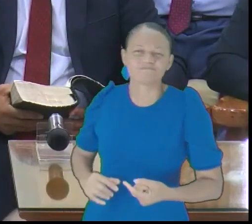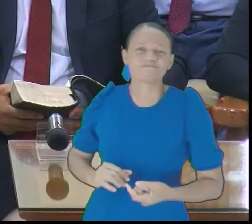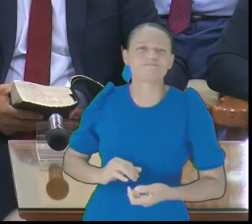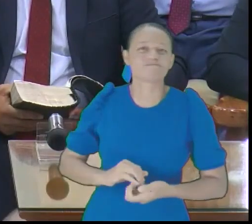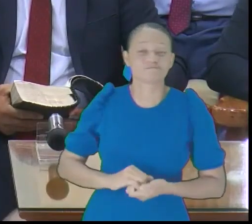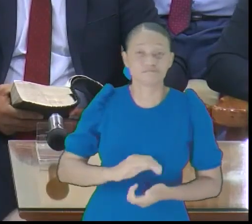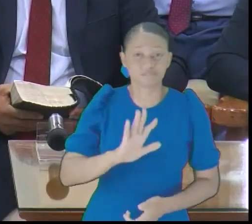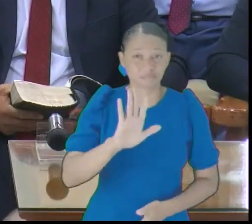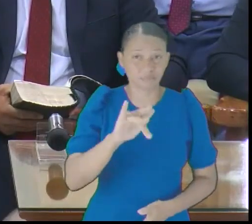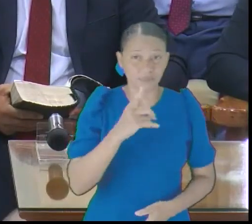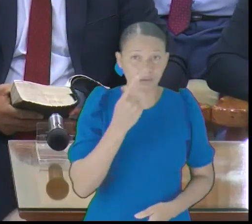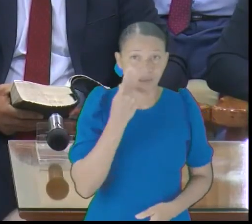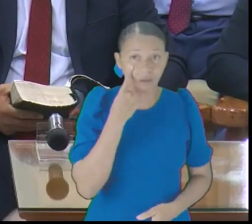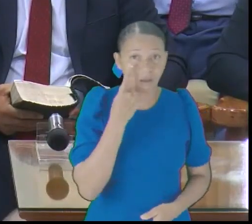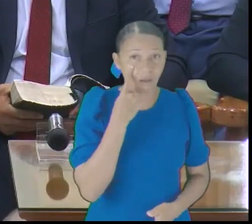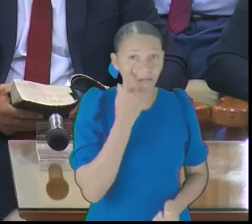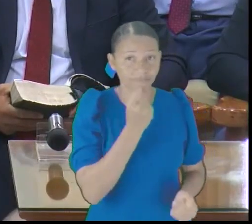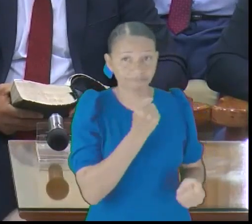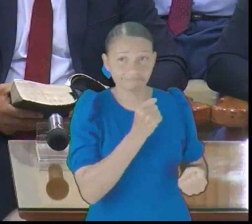escute,